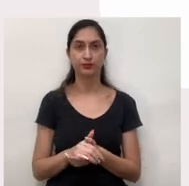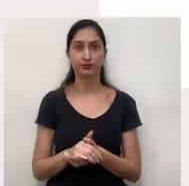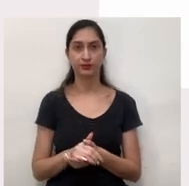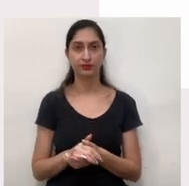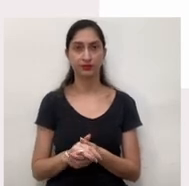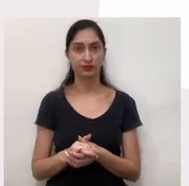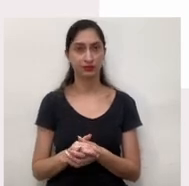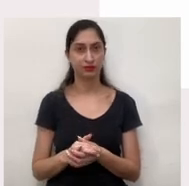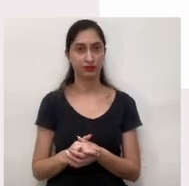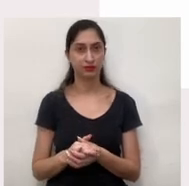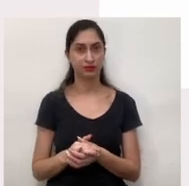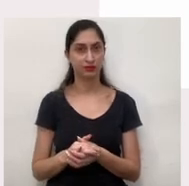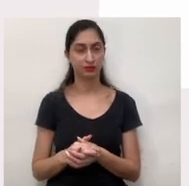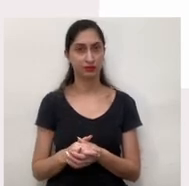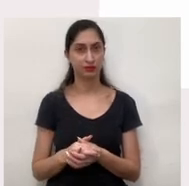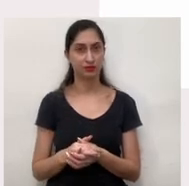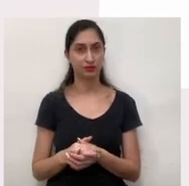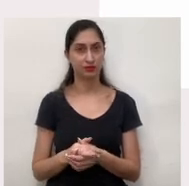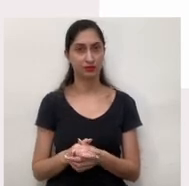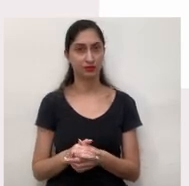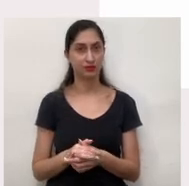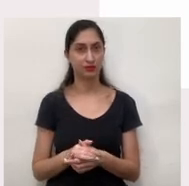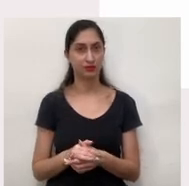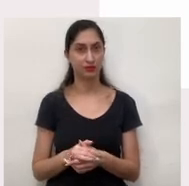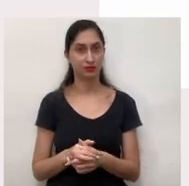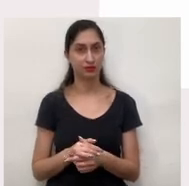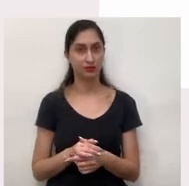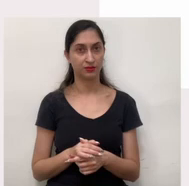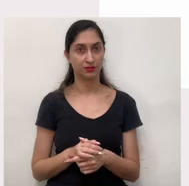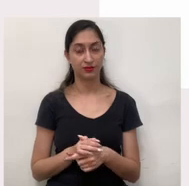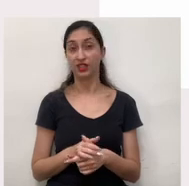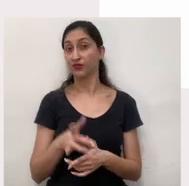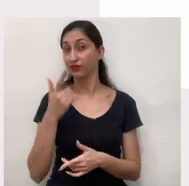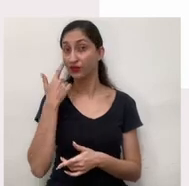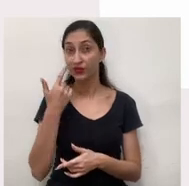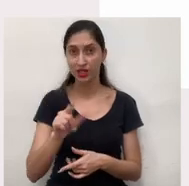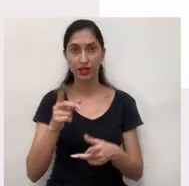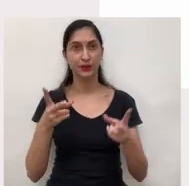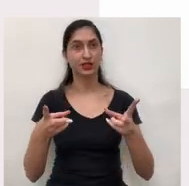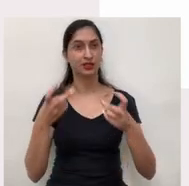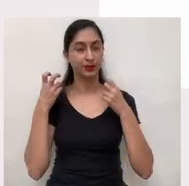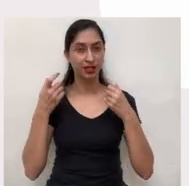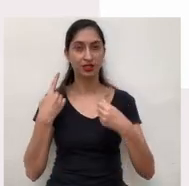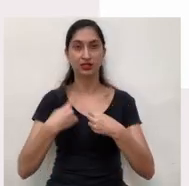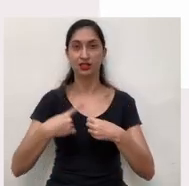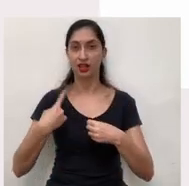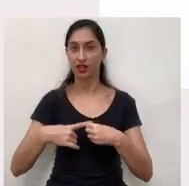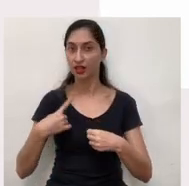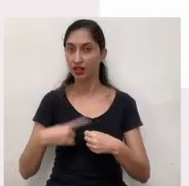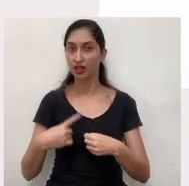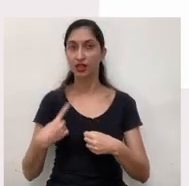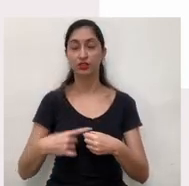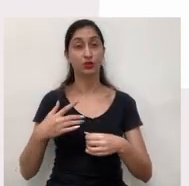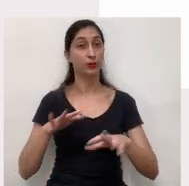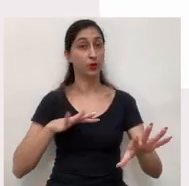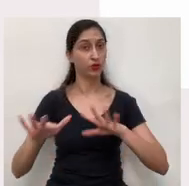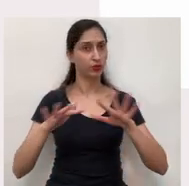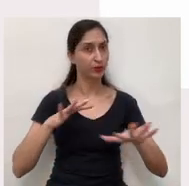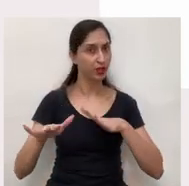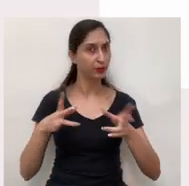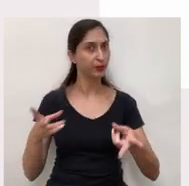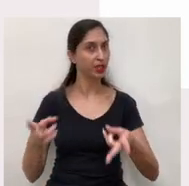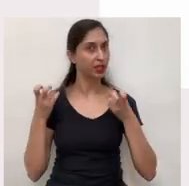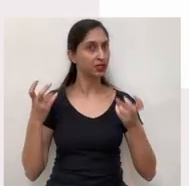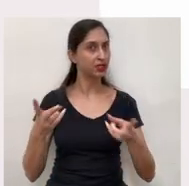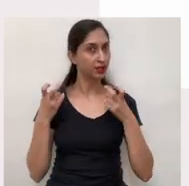esse lugar aí, né, de perceber a cidade, né, esse movimento de perceber